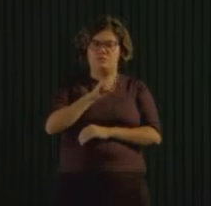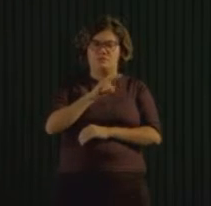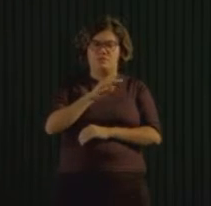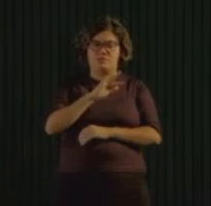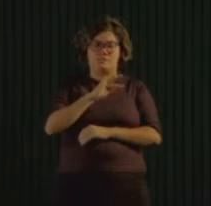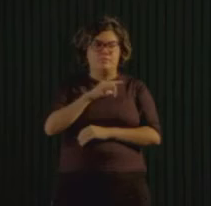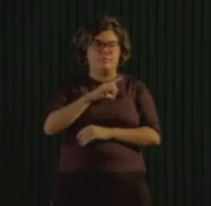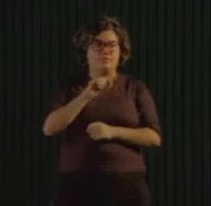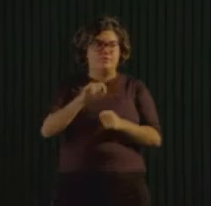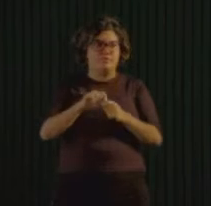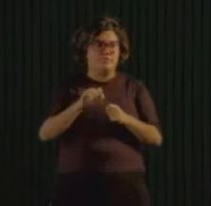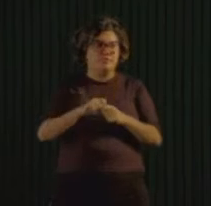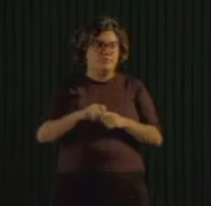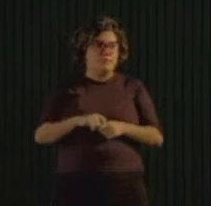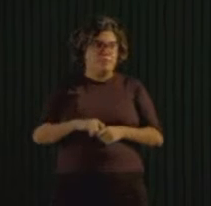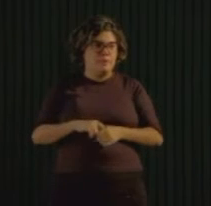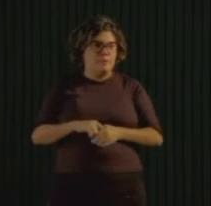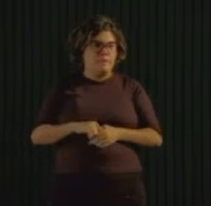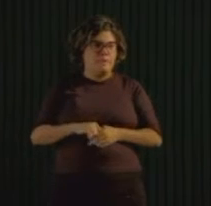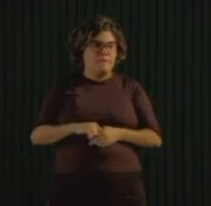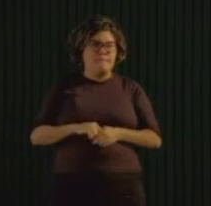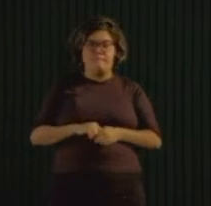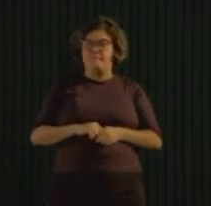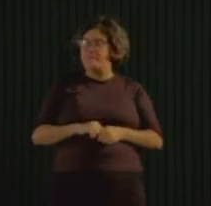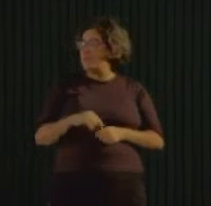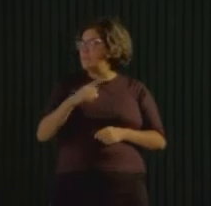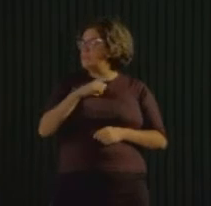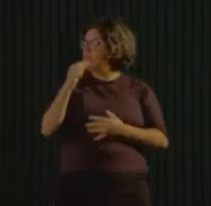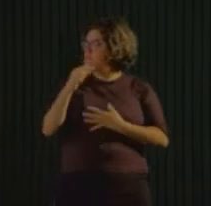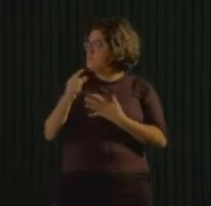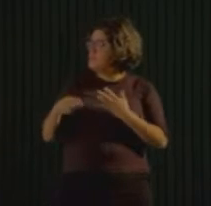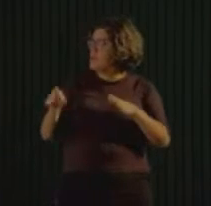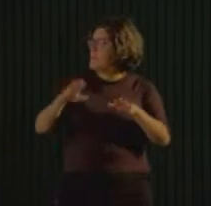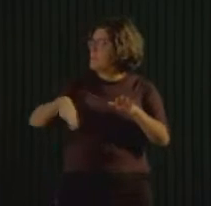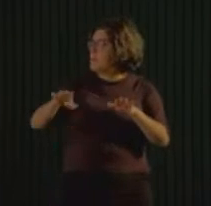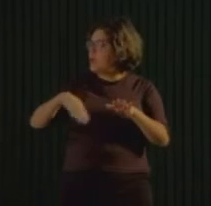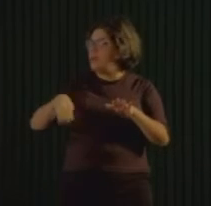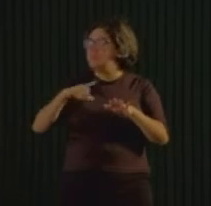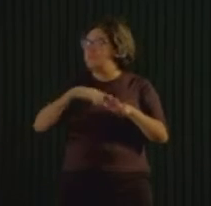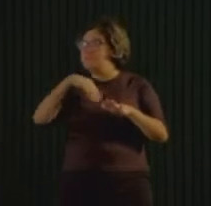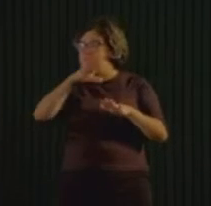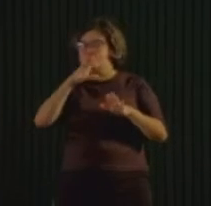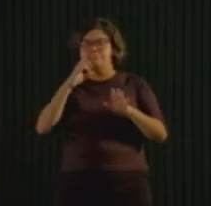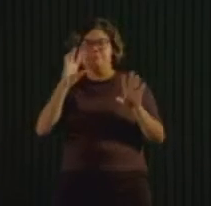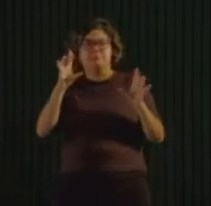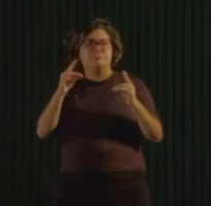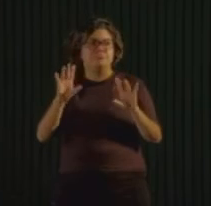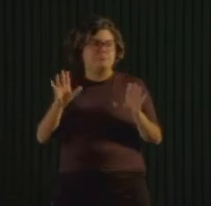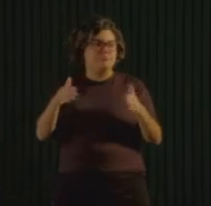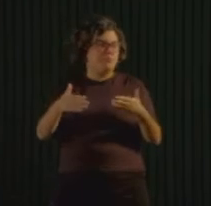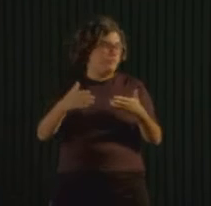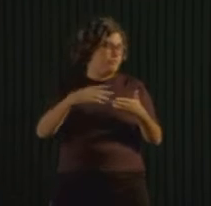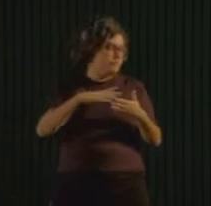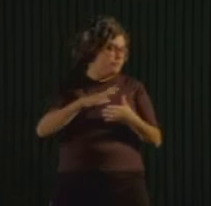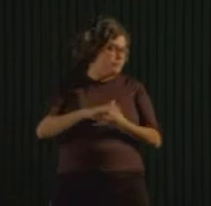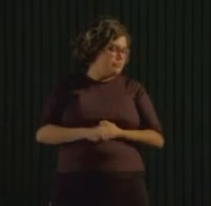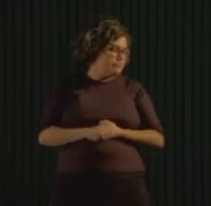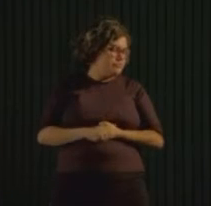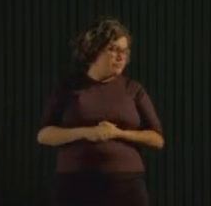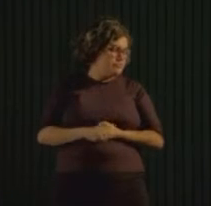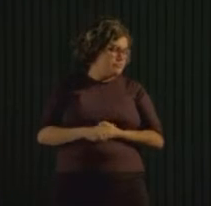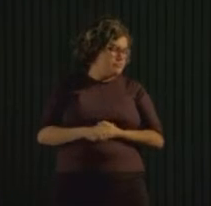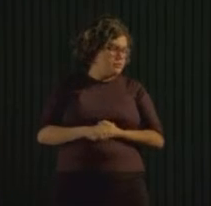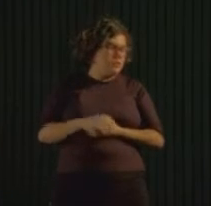um ranking dos 10 resíduos mais encontrados a partir de limpeza de praia, que foram ações em mais de 130